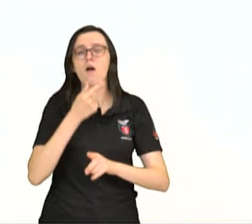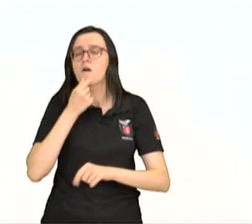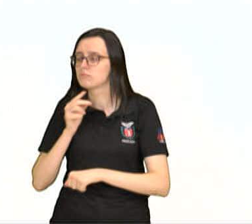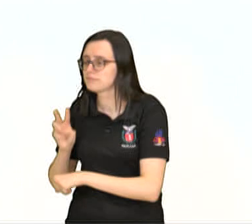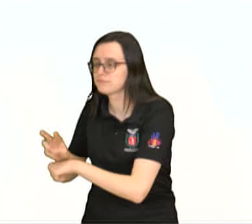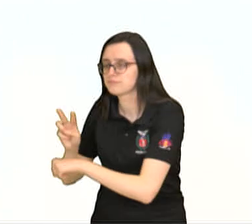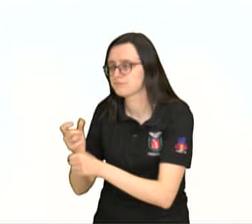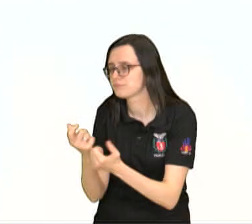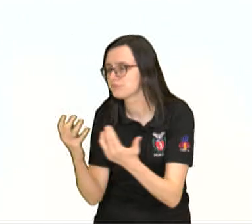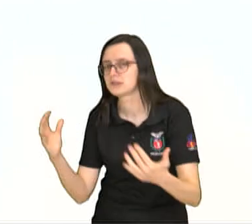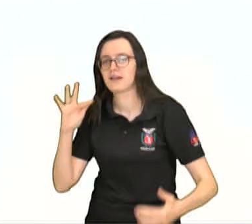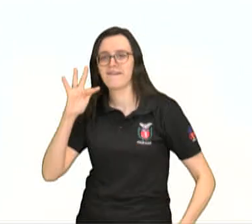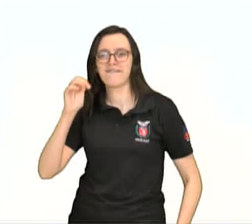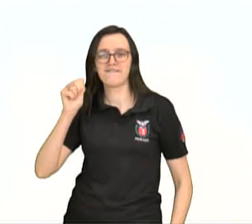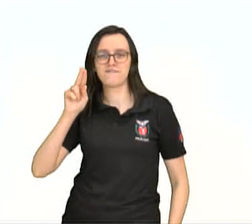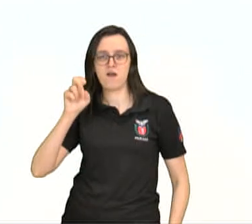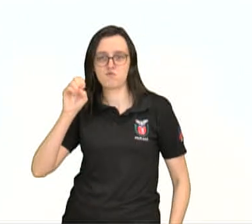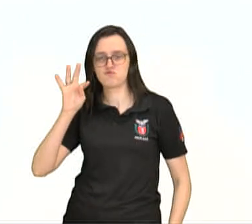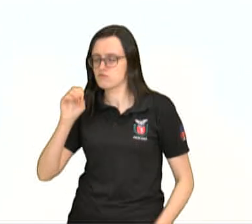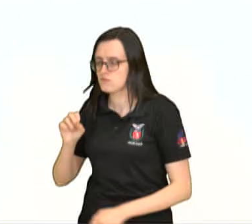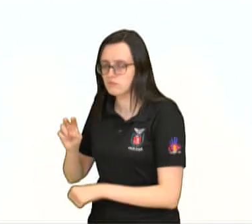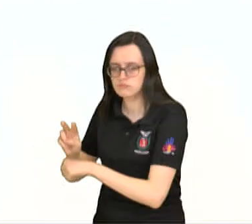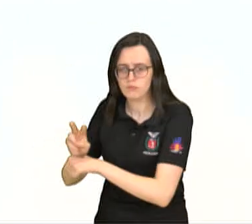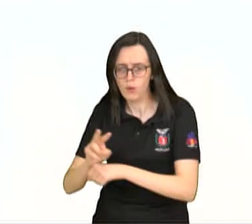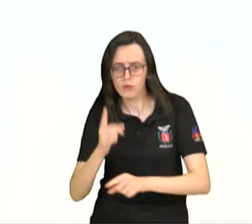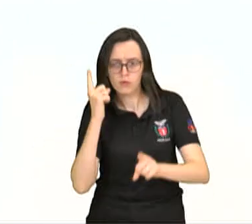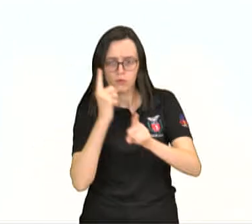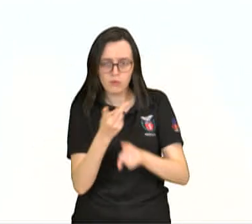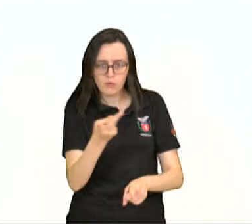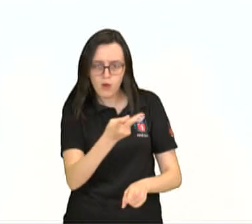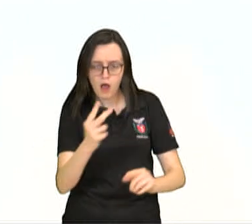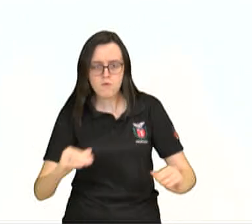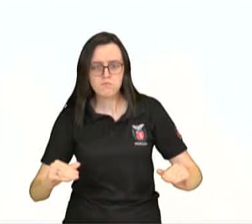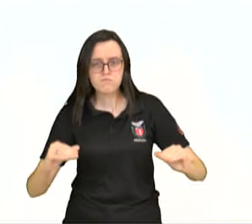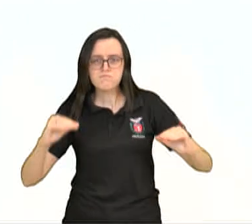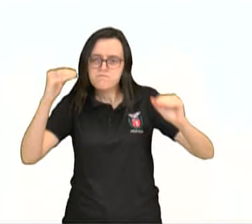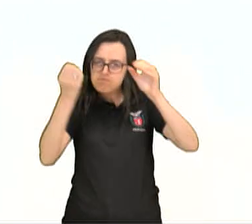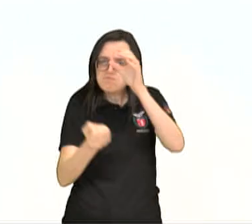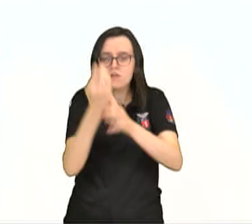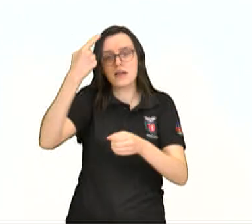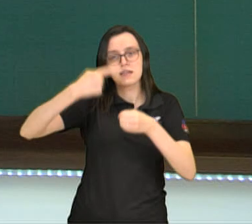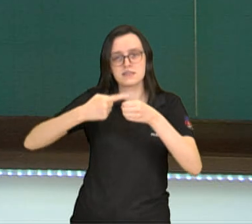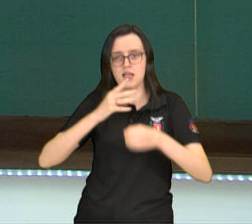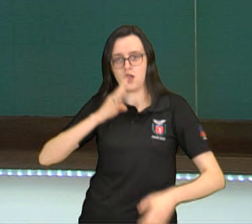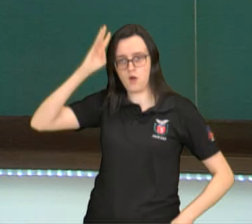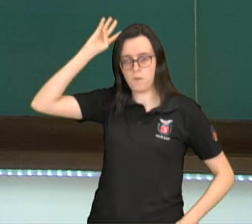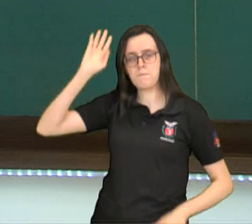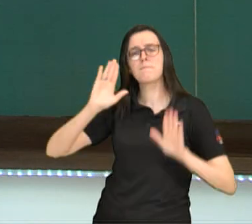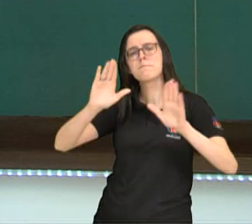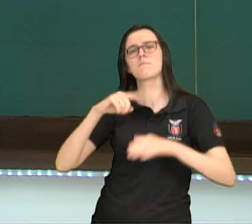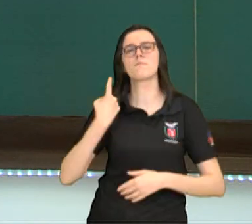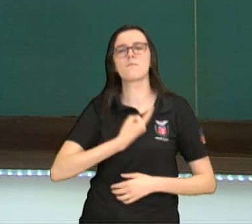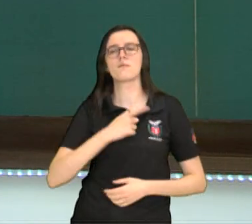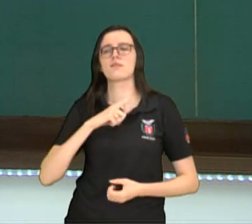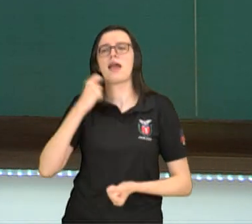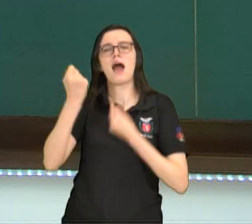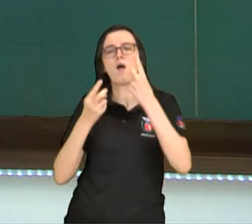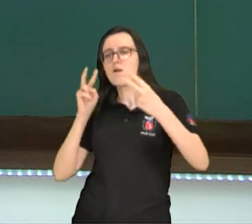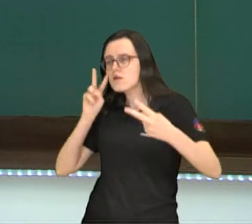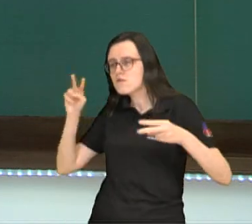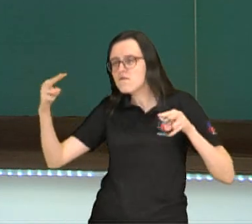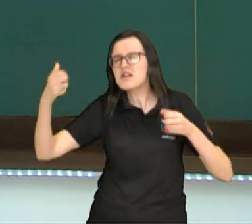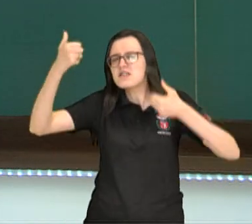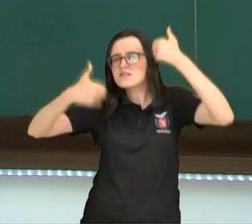Faustulo, tornando-se fortes guerreiros e fundando a cidade de Roma. Então, a gente vai ter algumas versões, né,